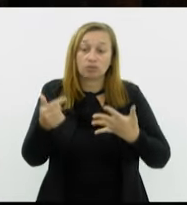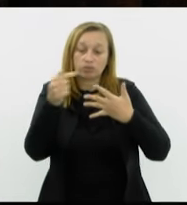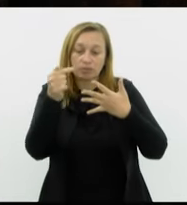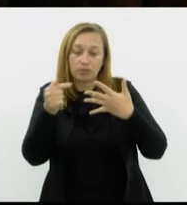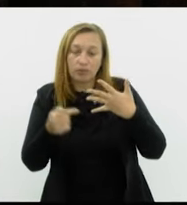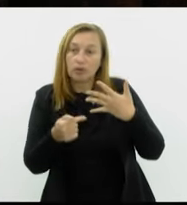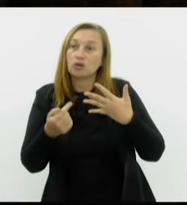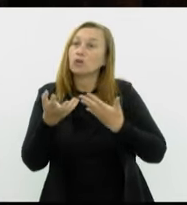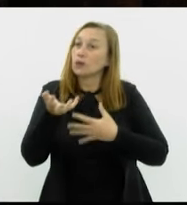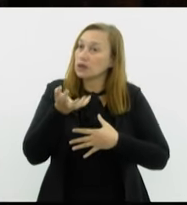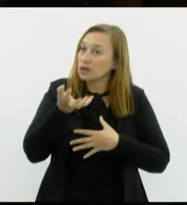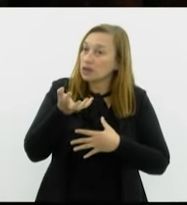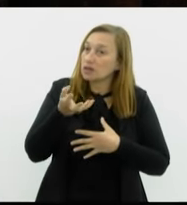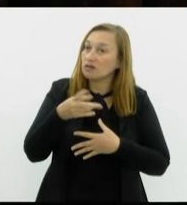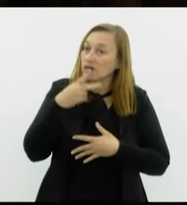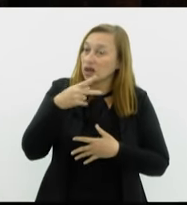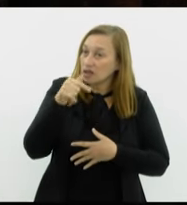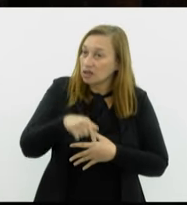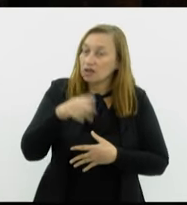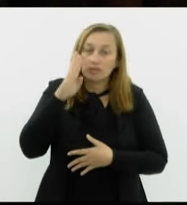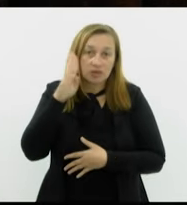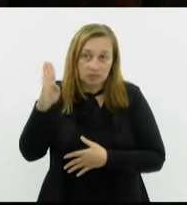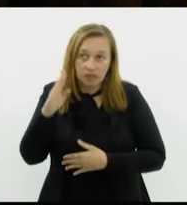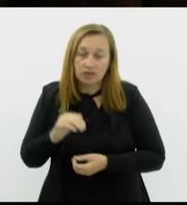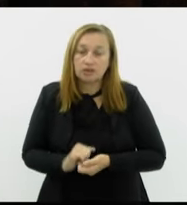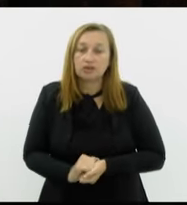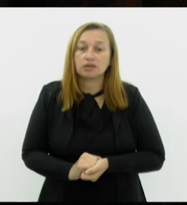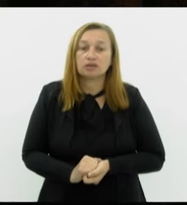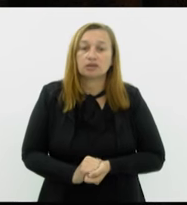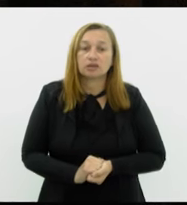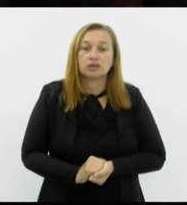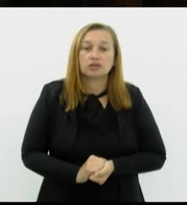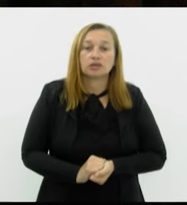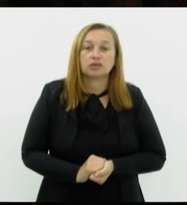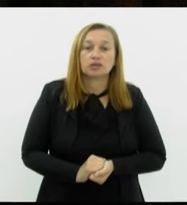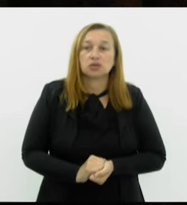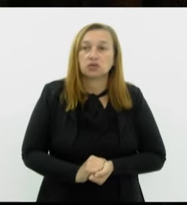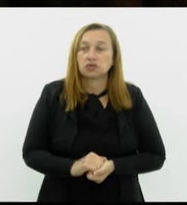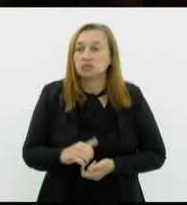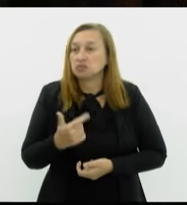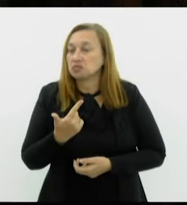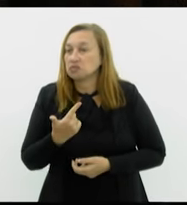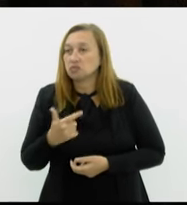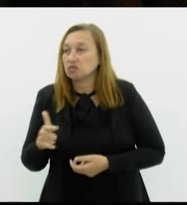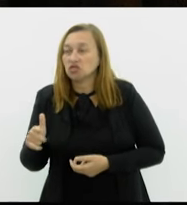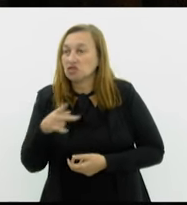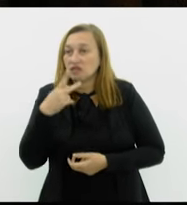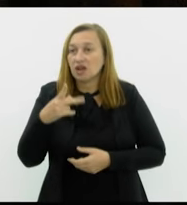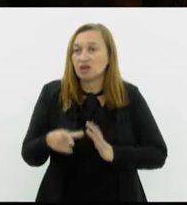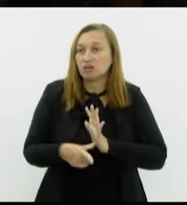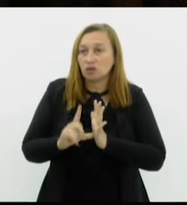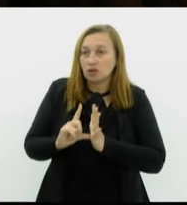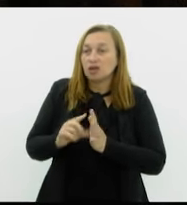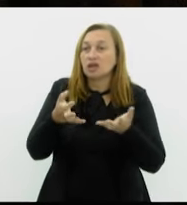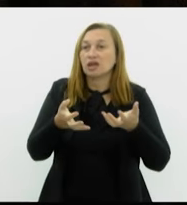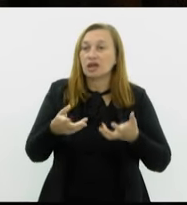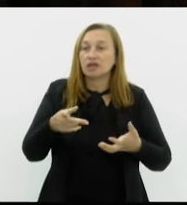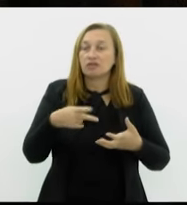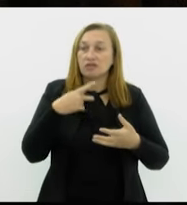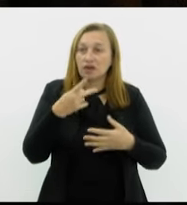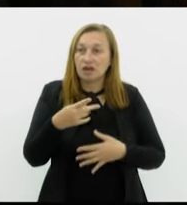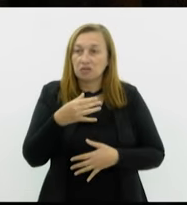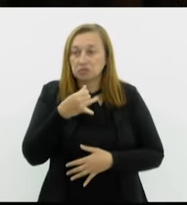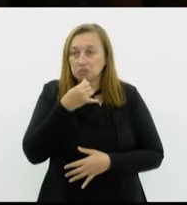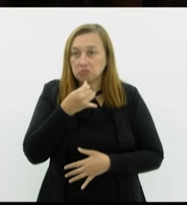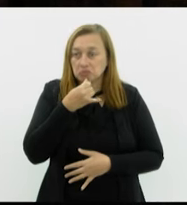queria colocar aqui como principais. Não tinha tornado público aqui, quero manifestar o meu desagrado